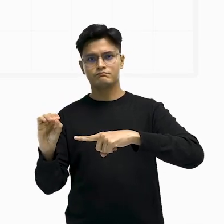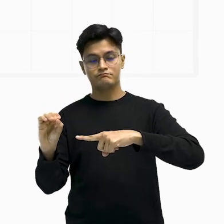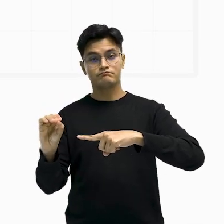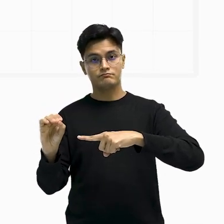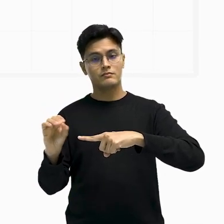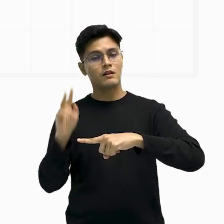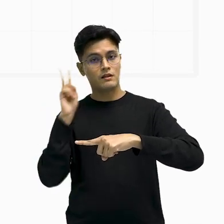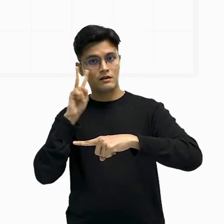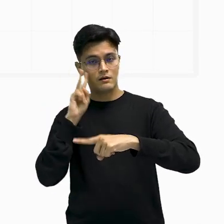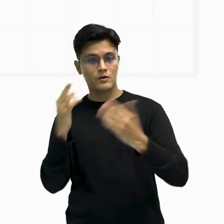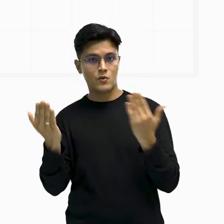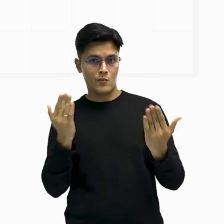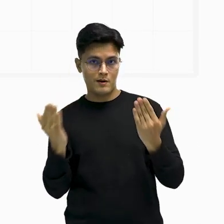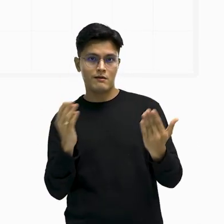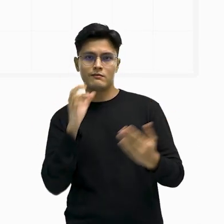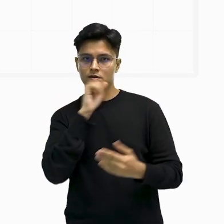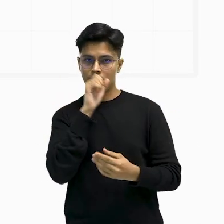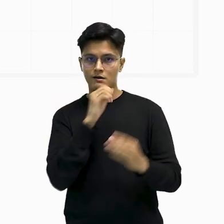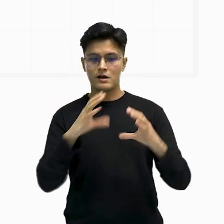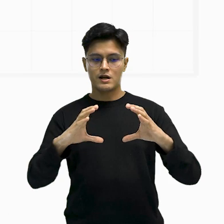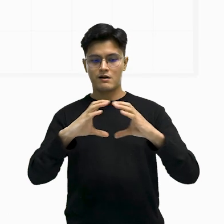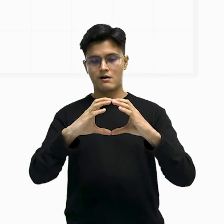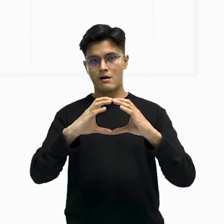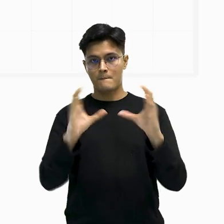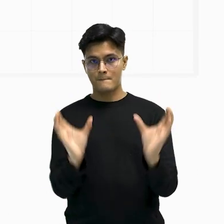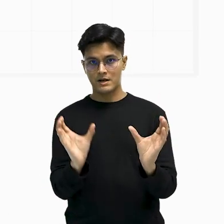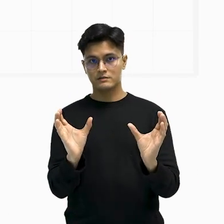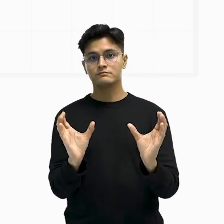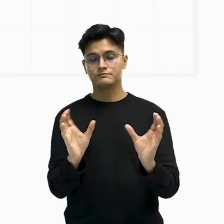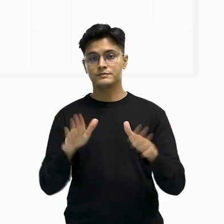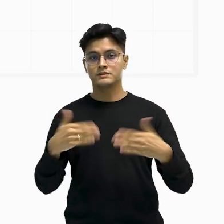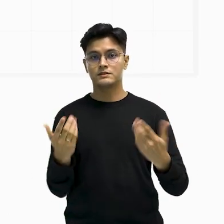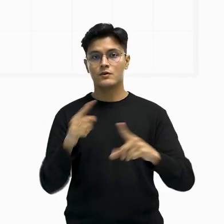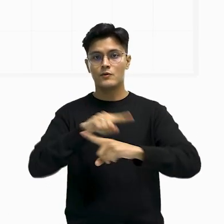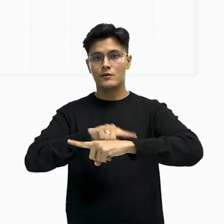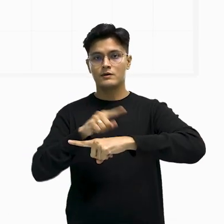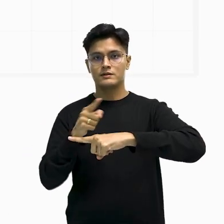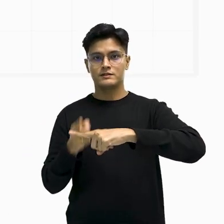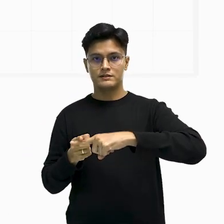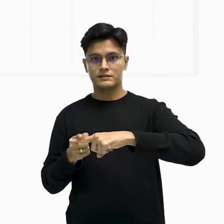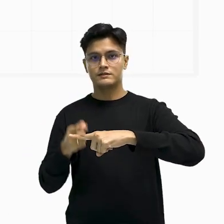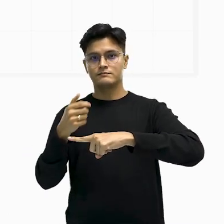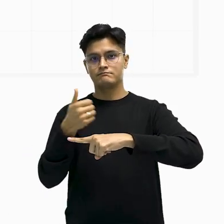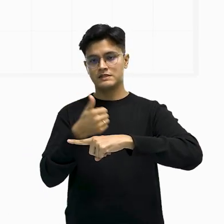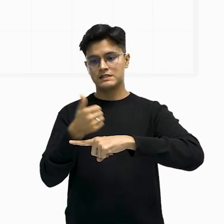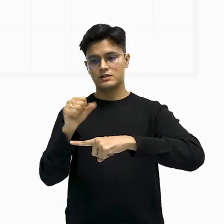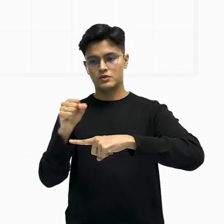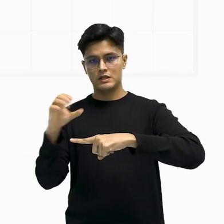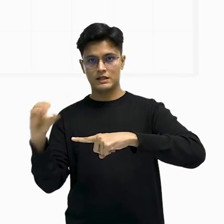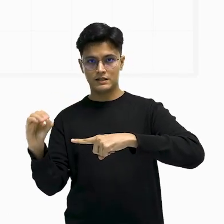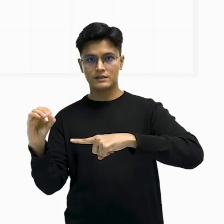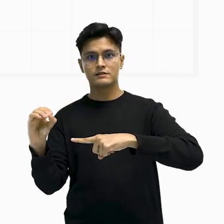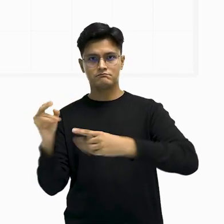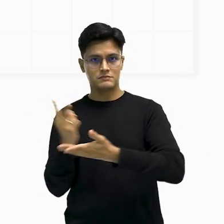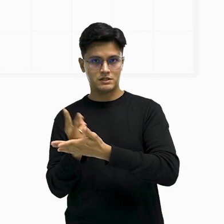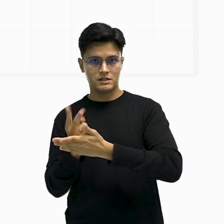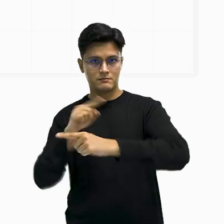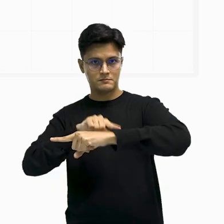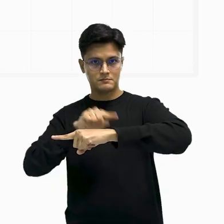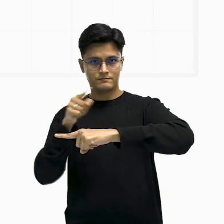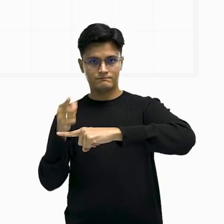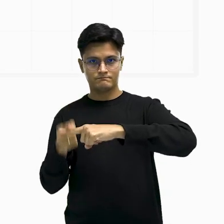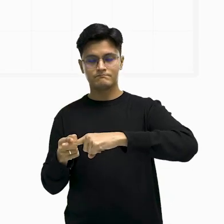ângulo raso, tá? Então veja, se um ângulo raso ele mede 180 graus, o que